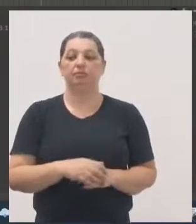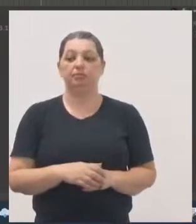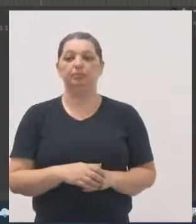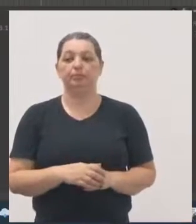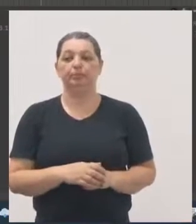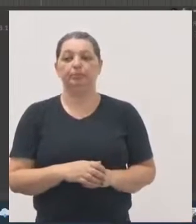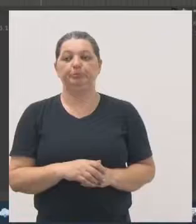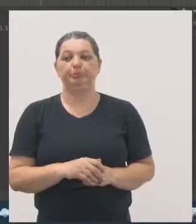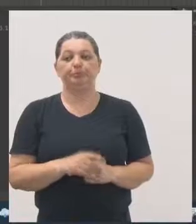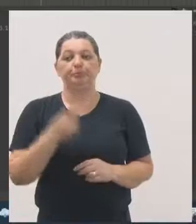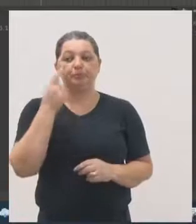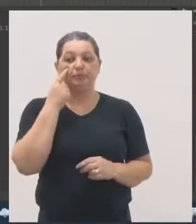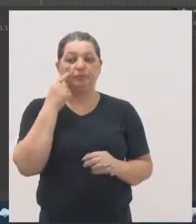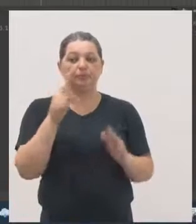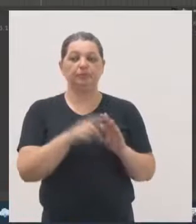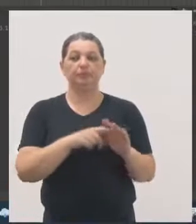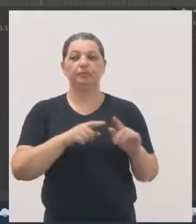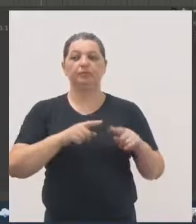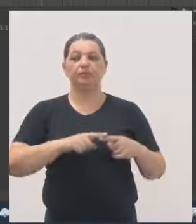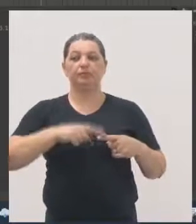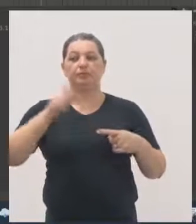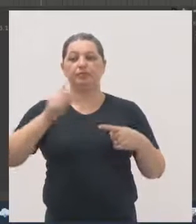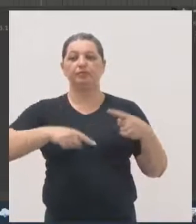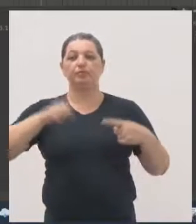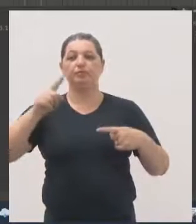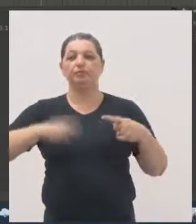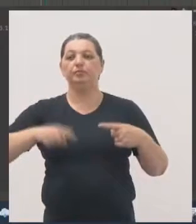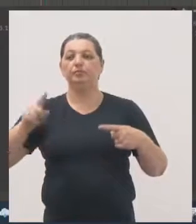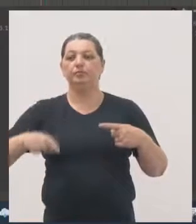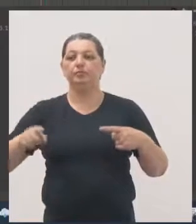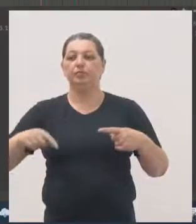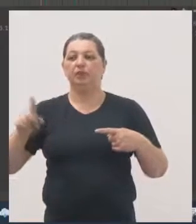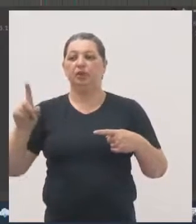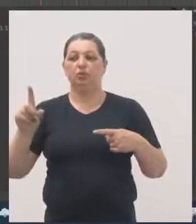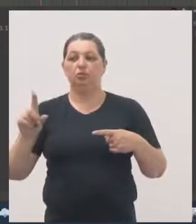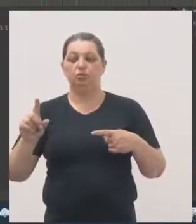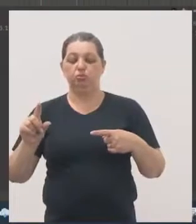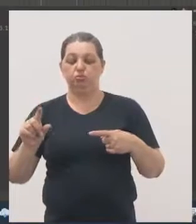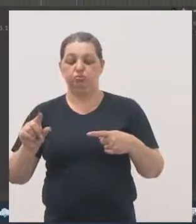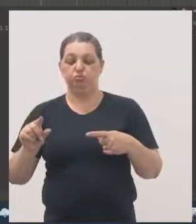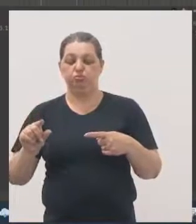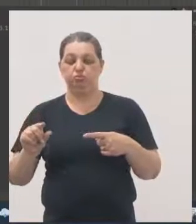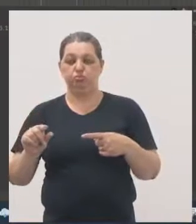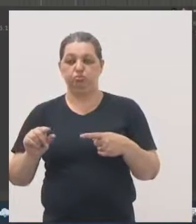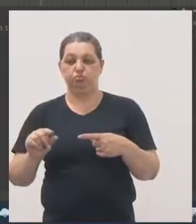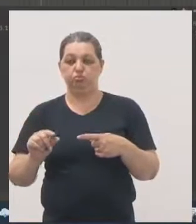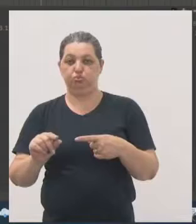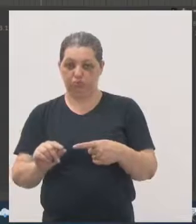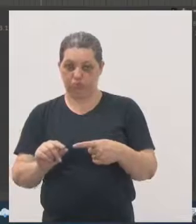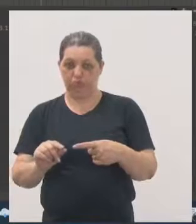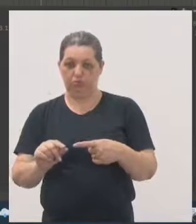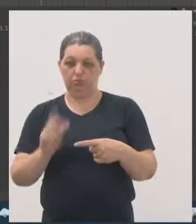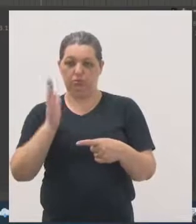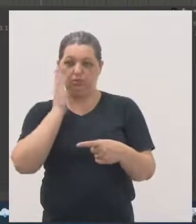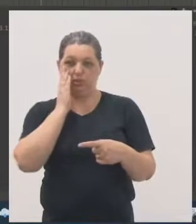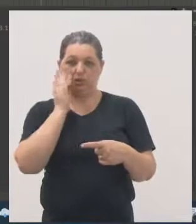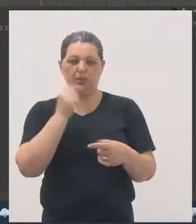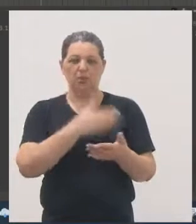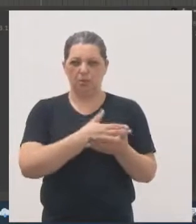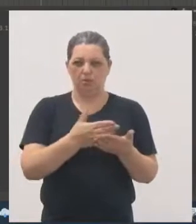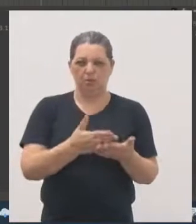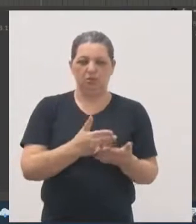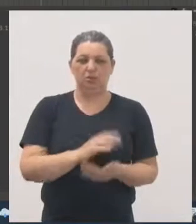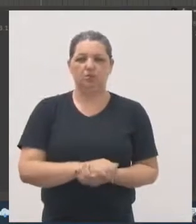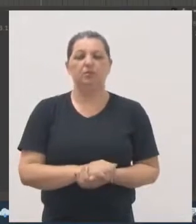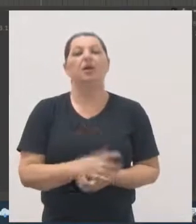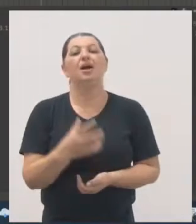ver que as ondas sonoras aqui, elas estão diminuindo. Então, se eu trouxer pra cá, elas ficam bem pequenininha, tá vendo? No início. E dá pra fazer da mesma